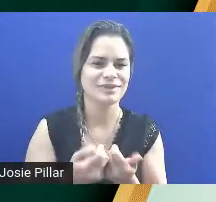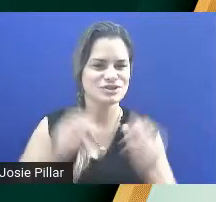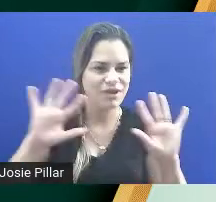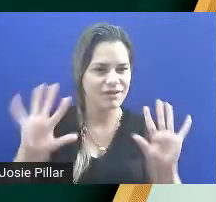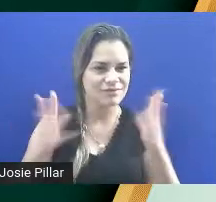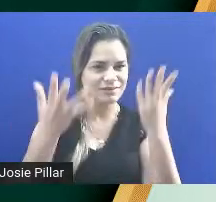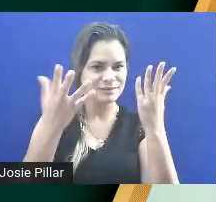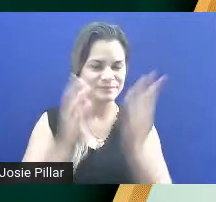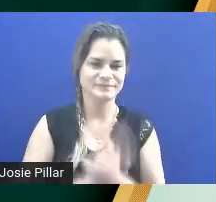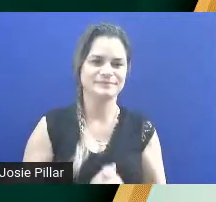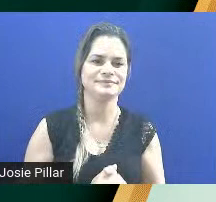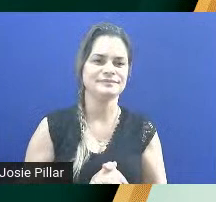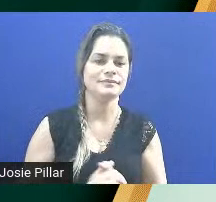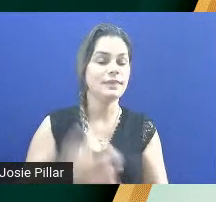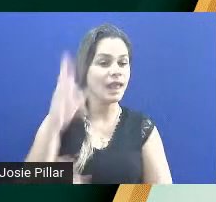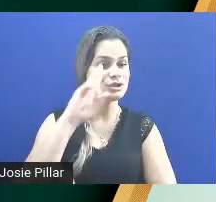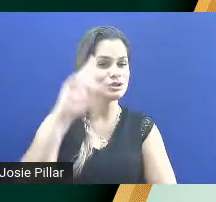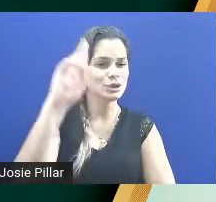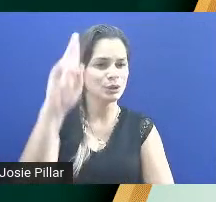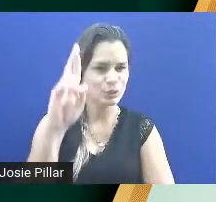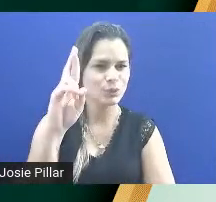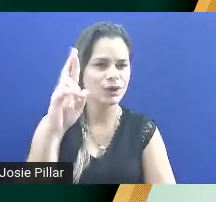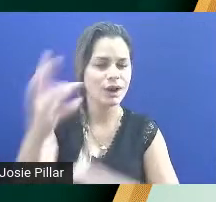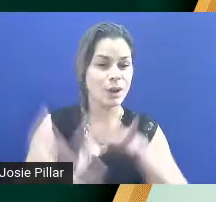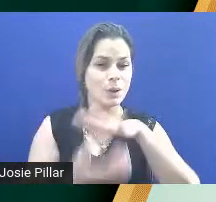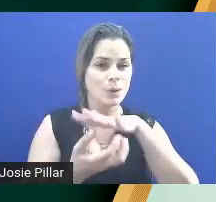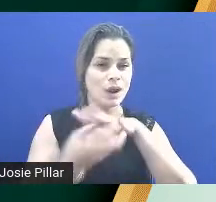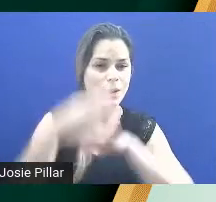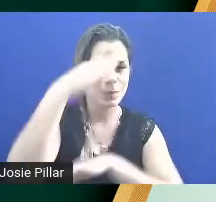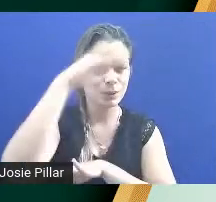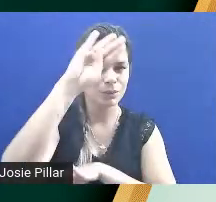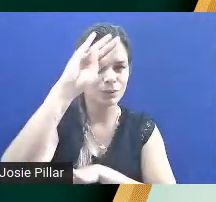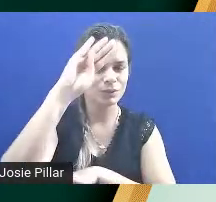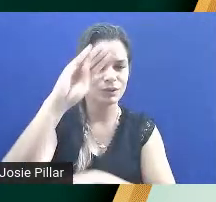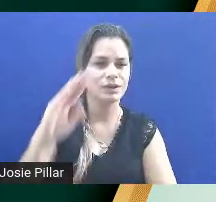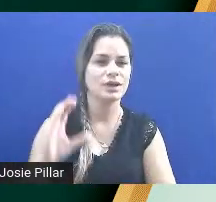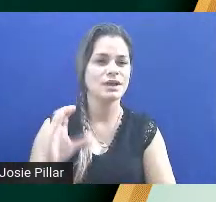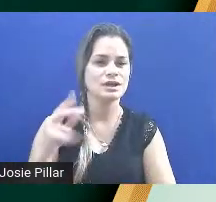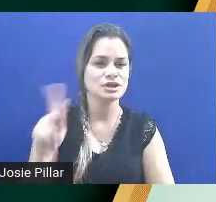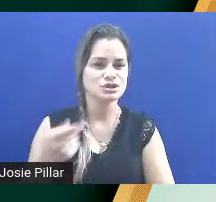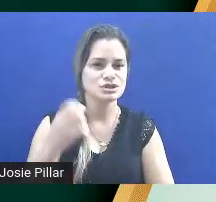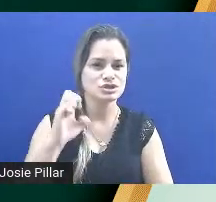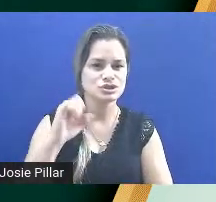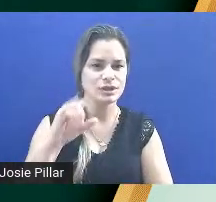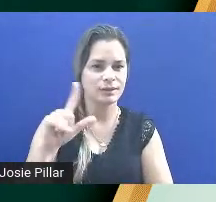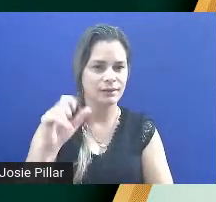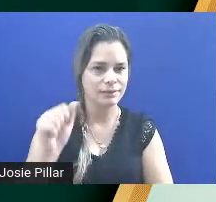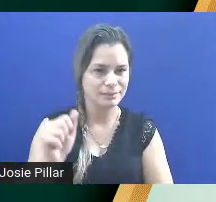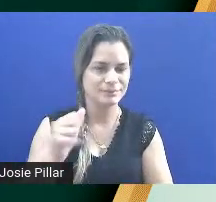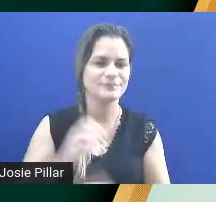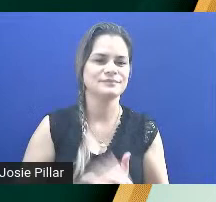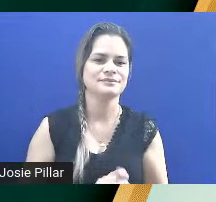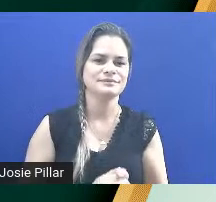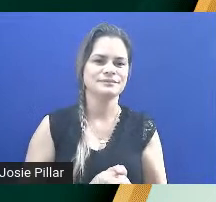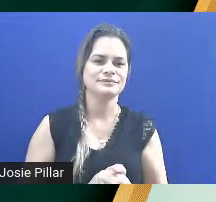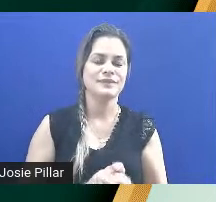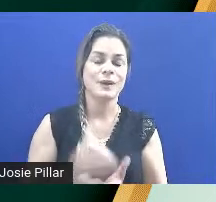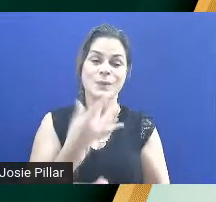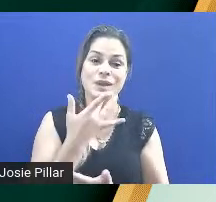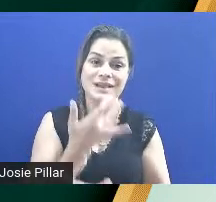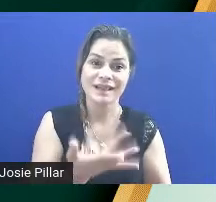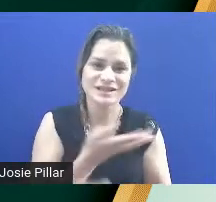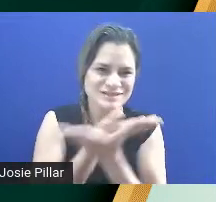A diretora do campus Uruguaiana, professora Sheila Denise Ottonelli Estupiglia. Boa tarde a todos